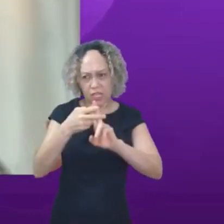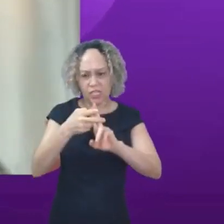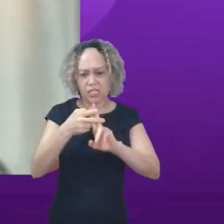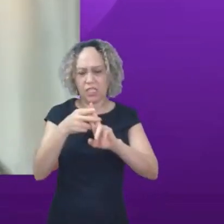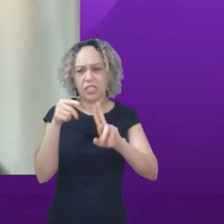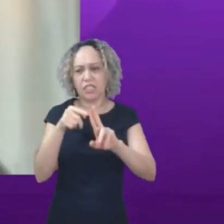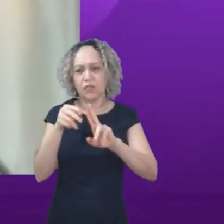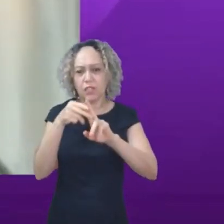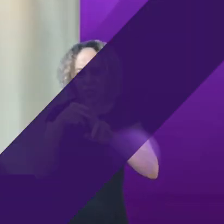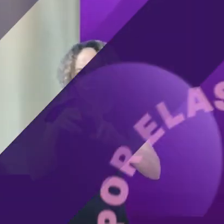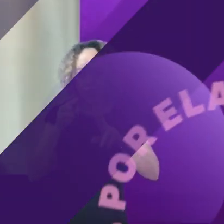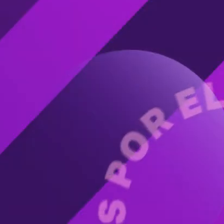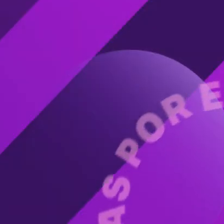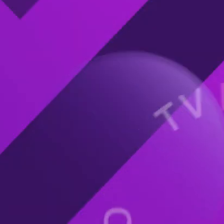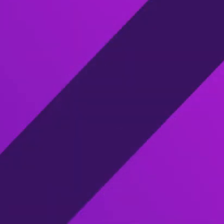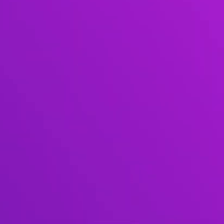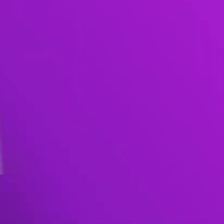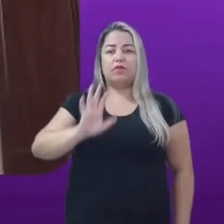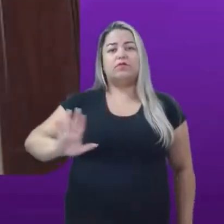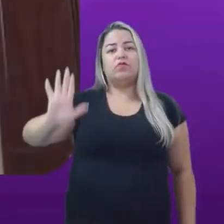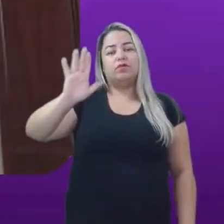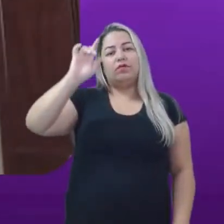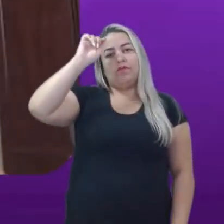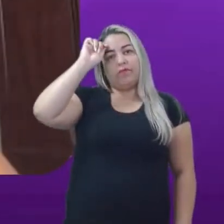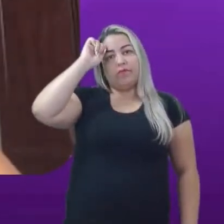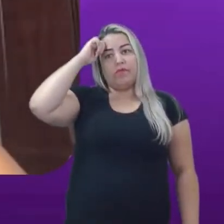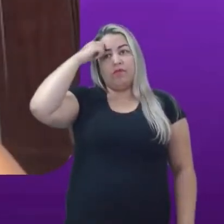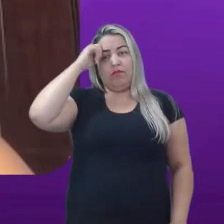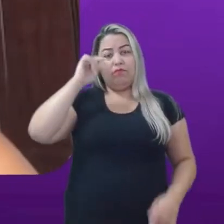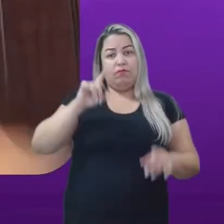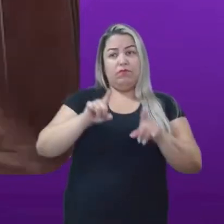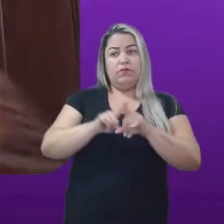fazendo parte de algo muito maior. E o racismo, ele se fundamentou de uma